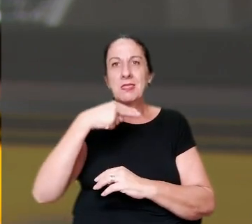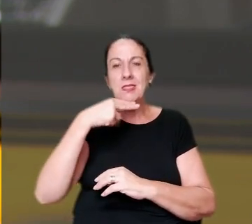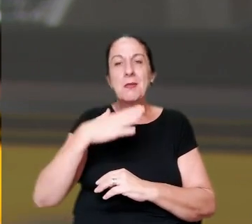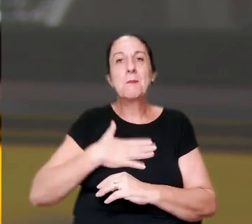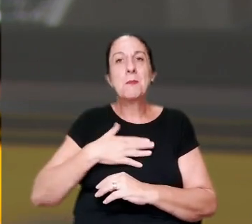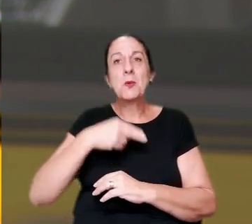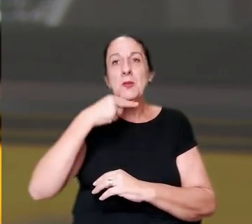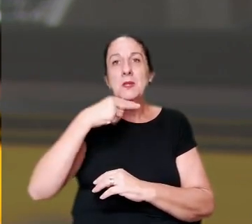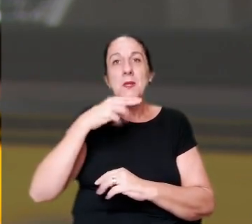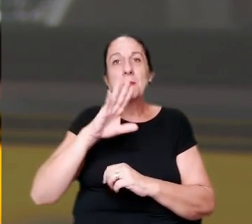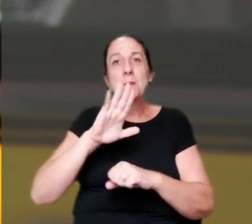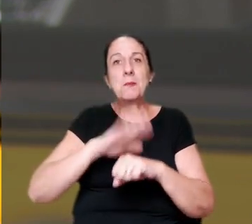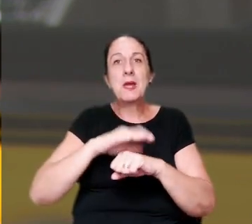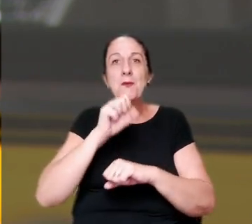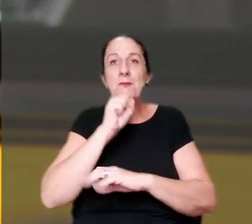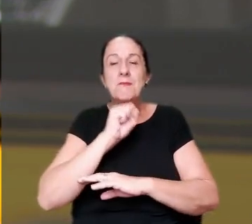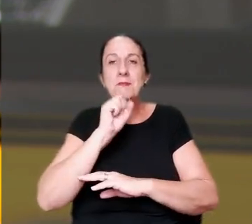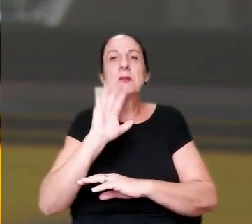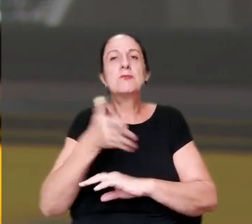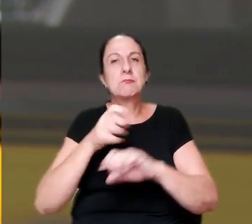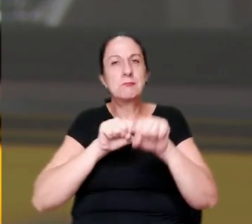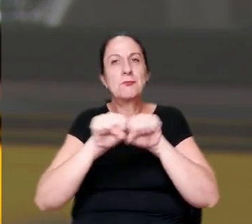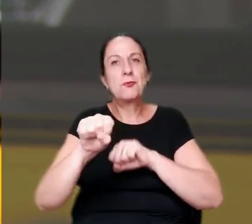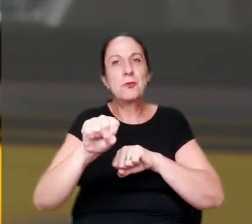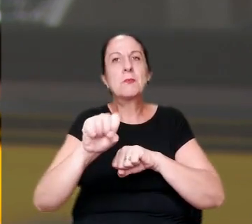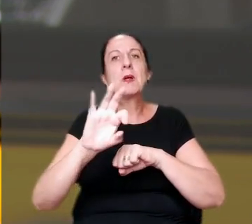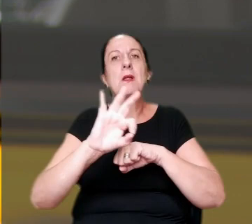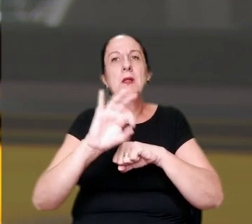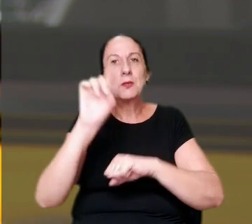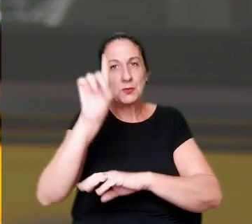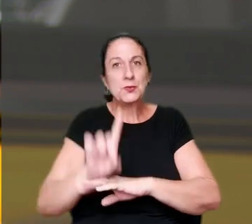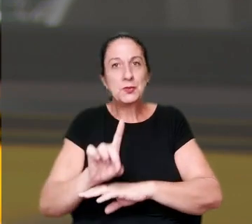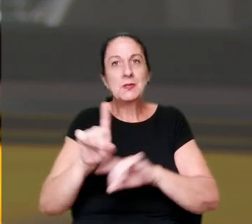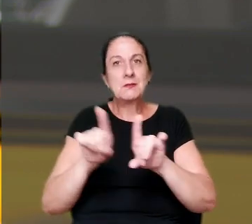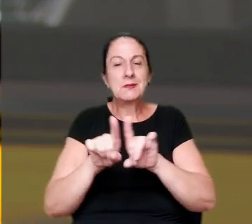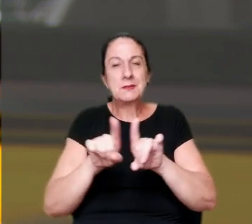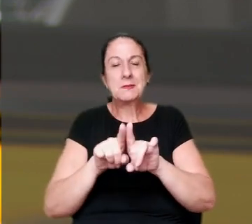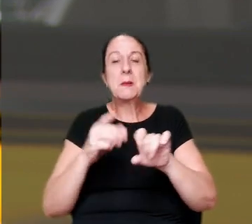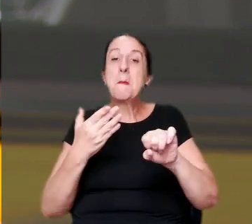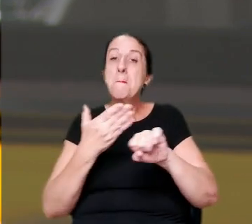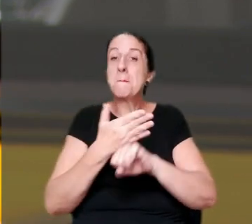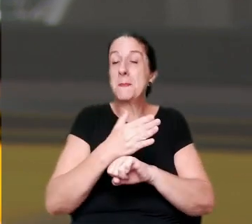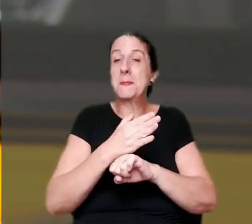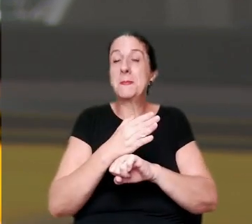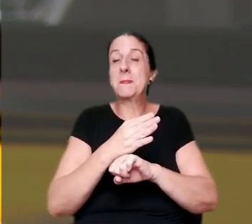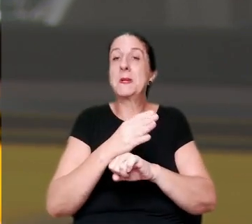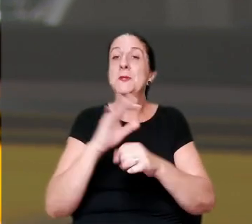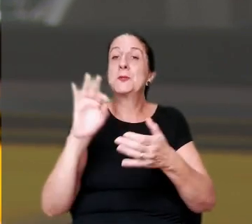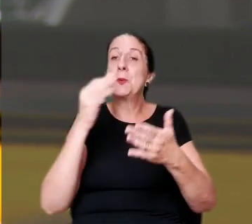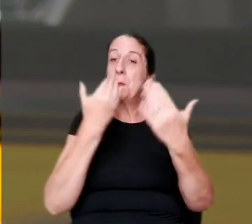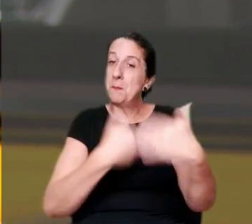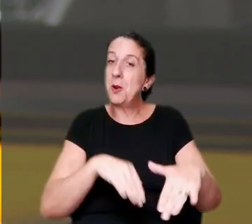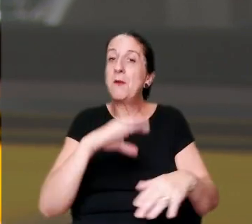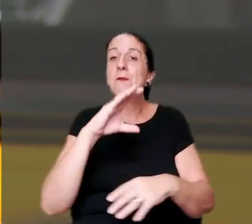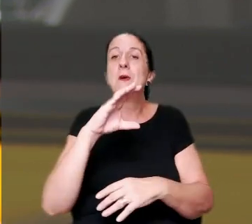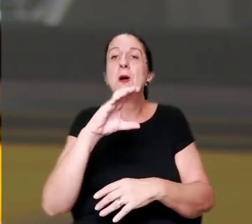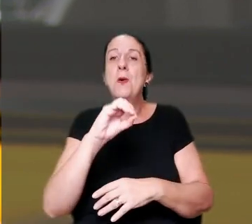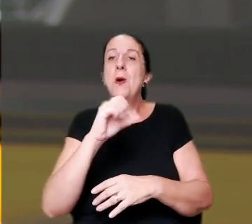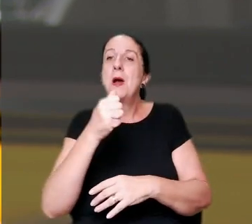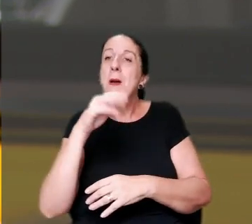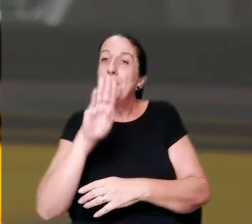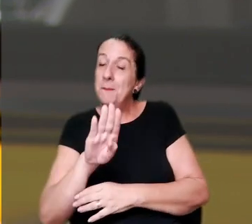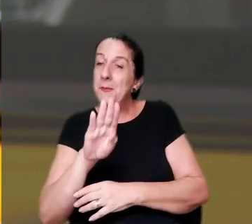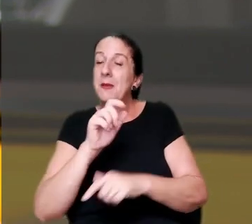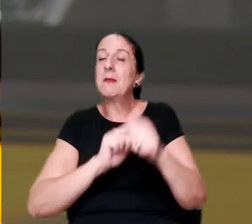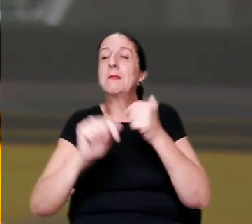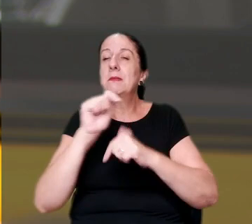temos netos. Meu neto mais velho agora já está formado em Direito e passou muito bem no exame da ordem e está